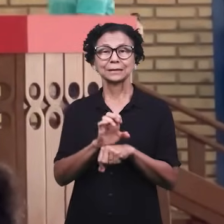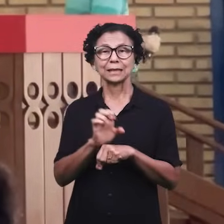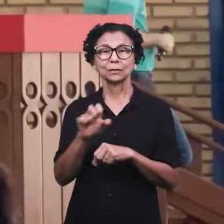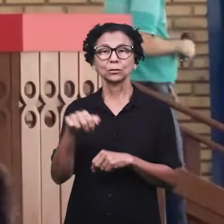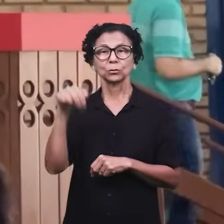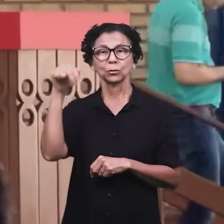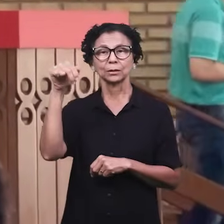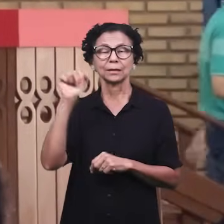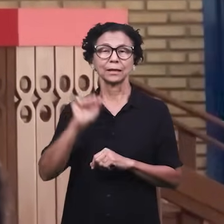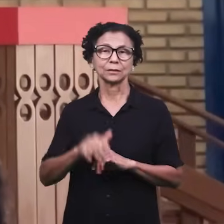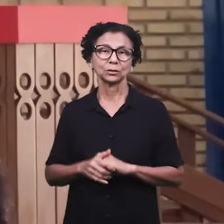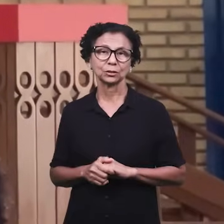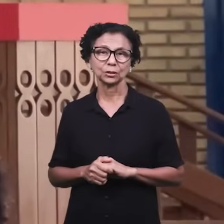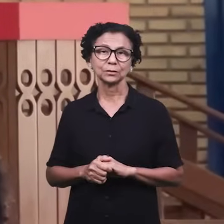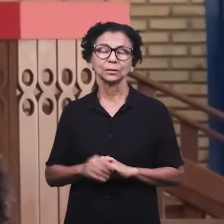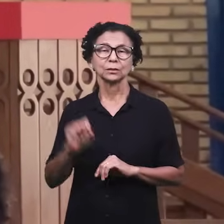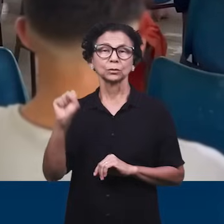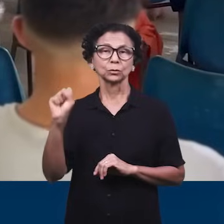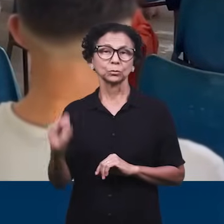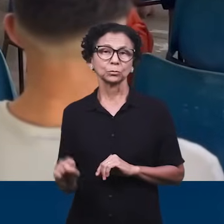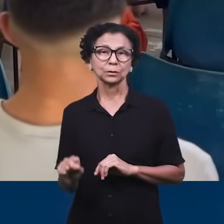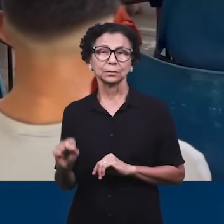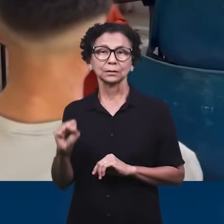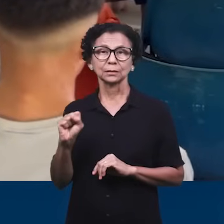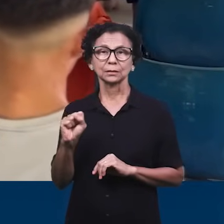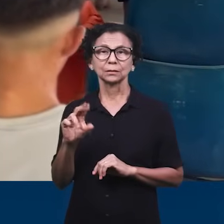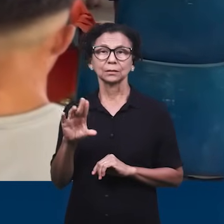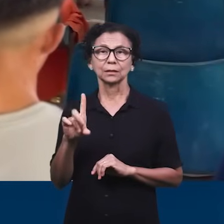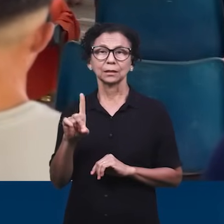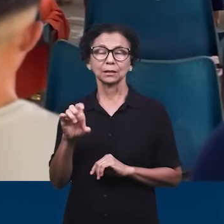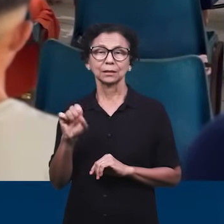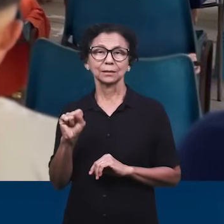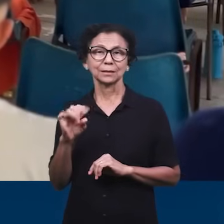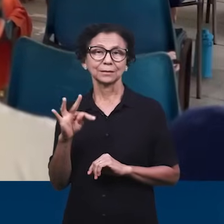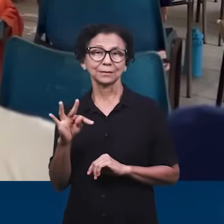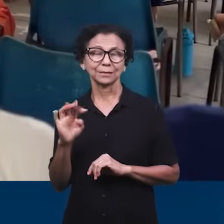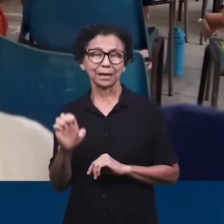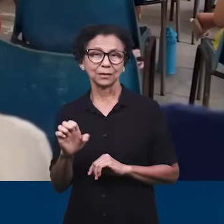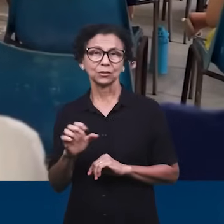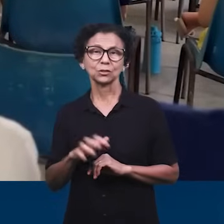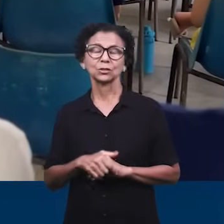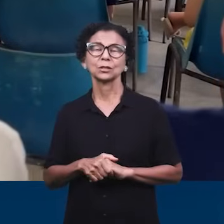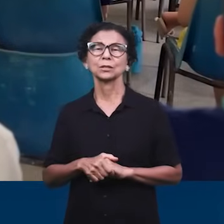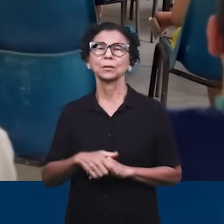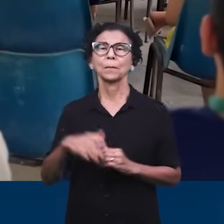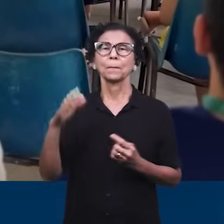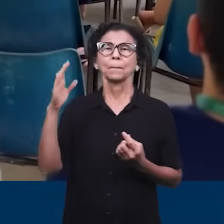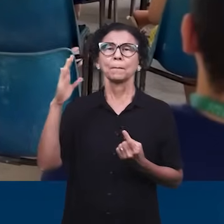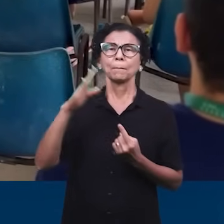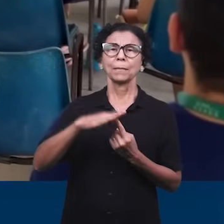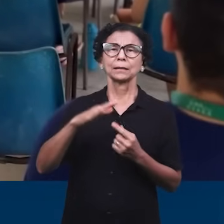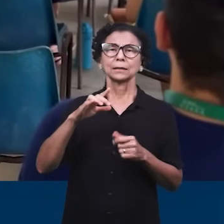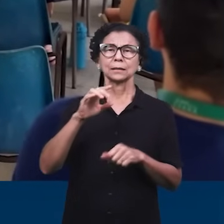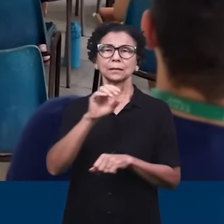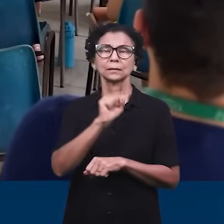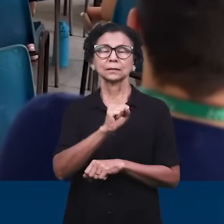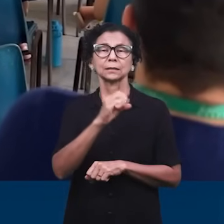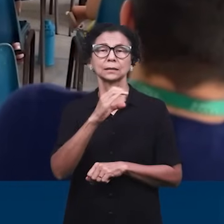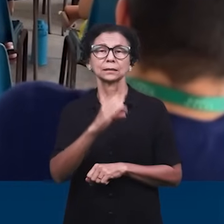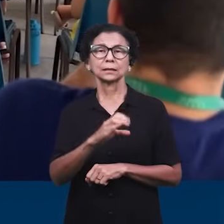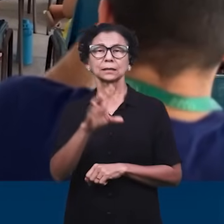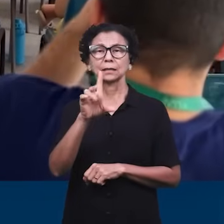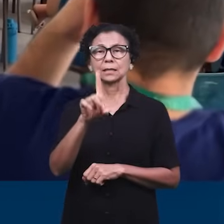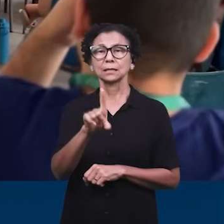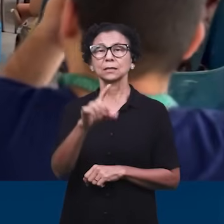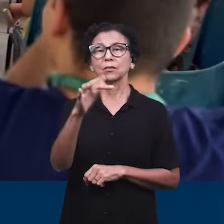os estados da região Sudeste e os estados do Paraná e de Santa Catarina, lá do Sul, além do Distrito